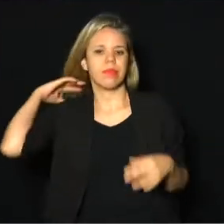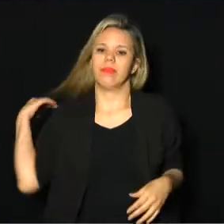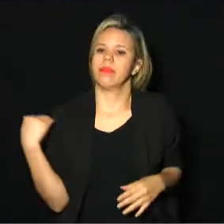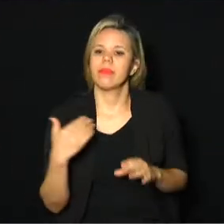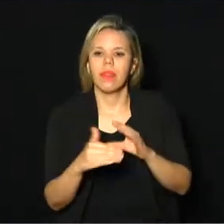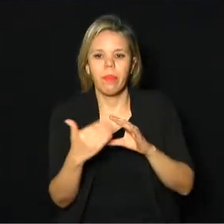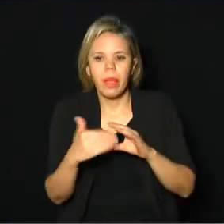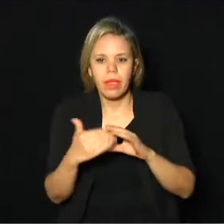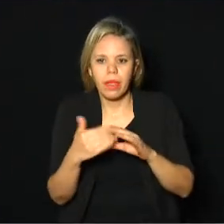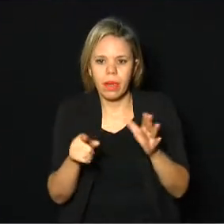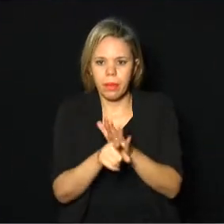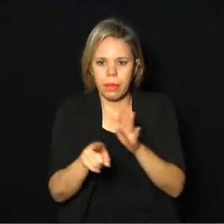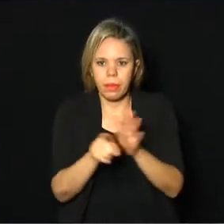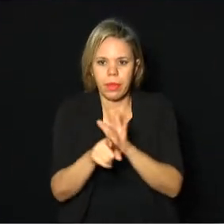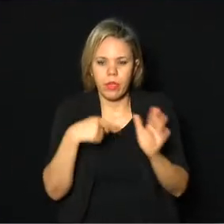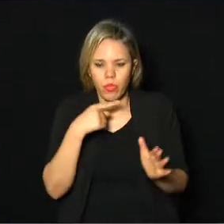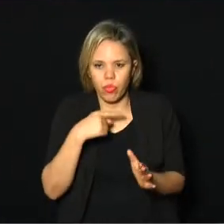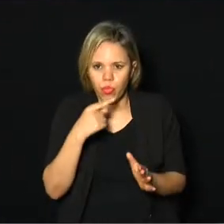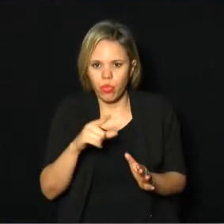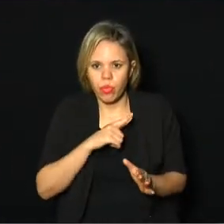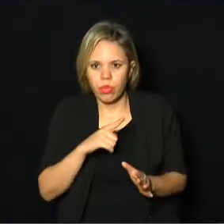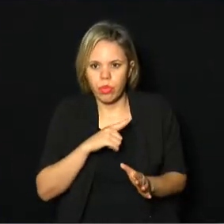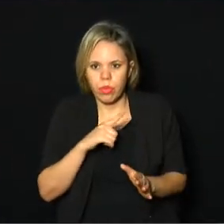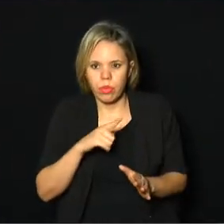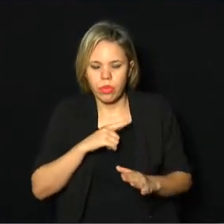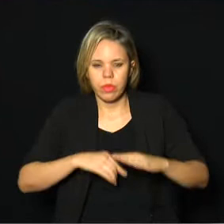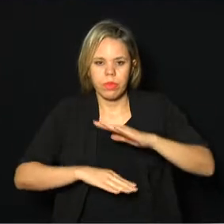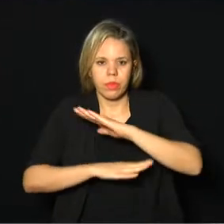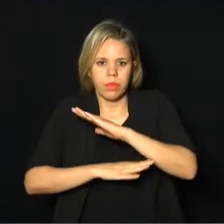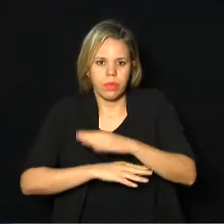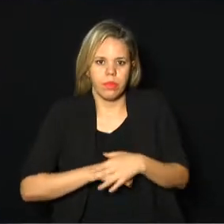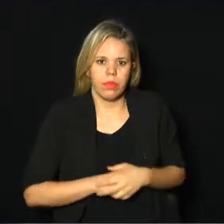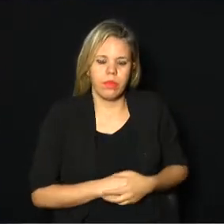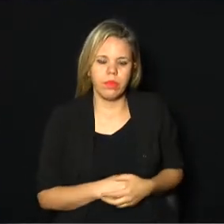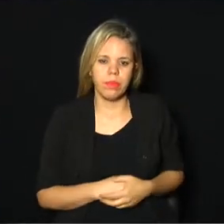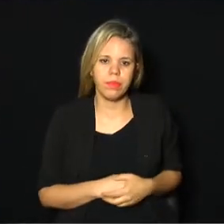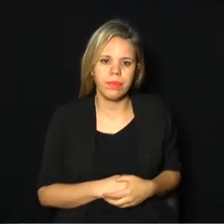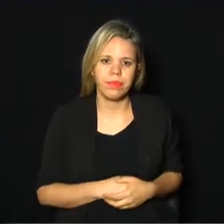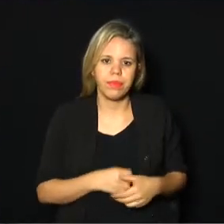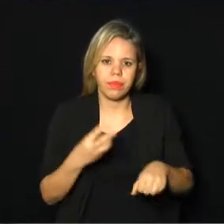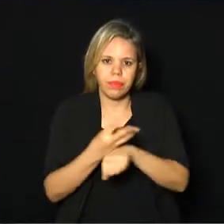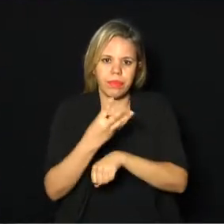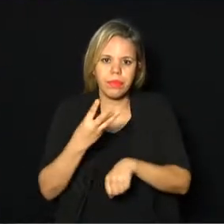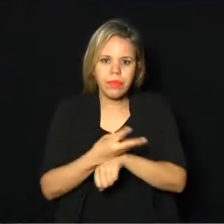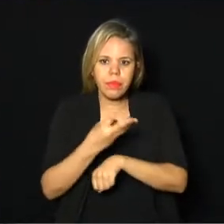mensagens, perguntas, tem os canais da Câmara Municipal, então no WhatsApp